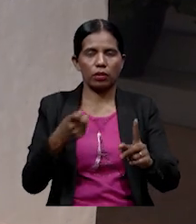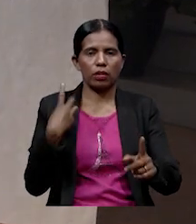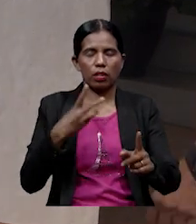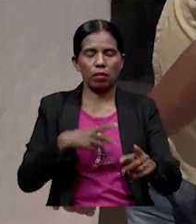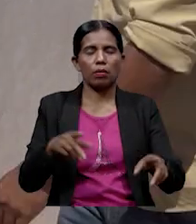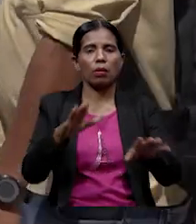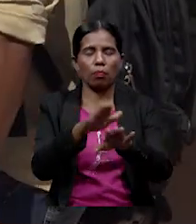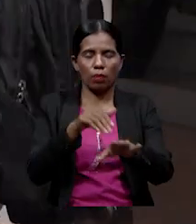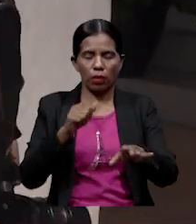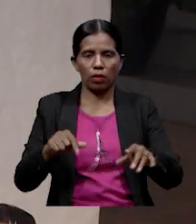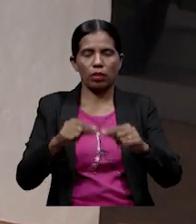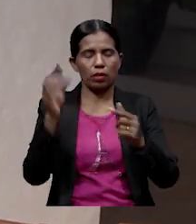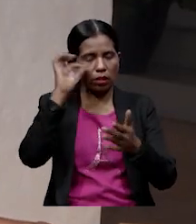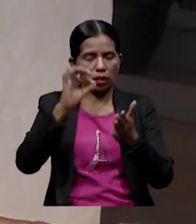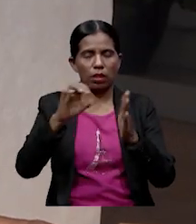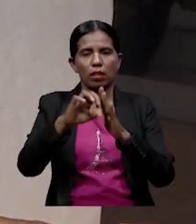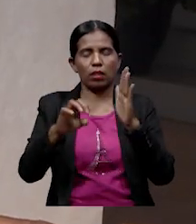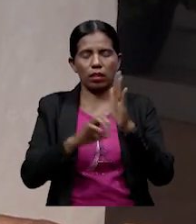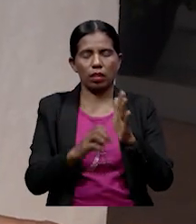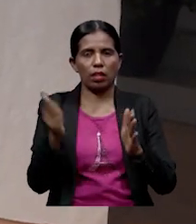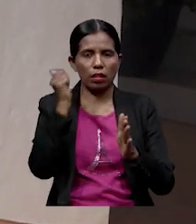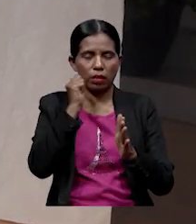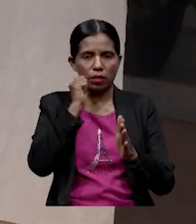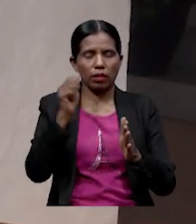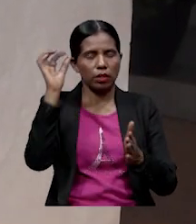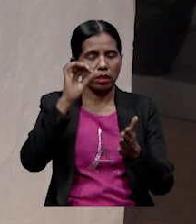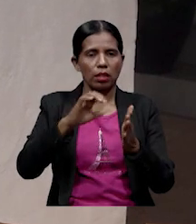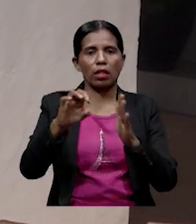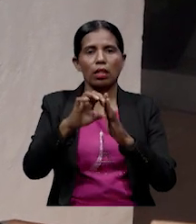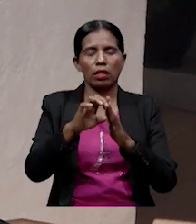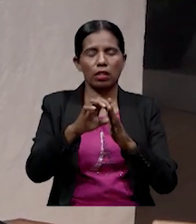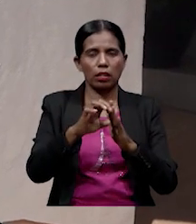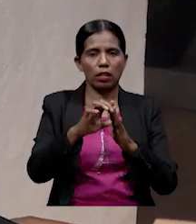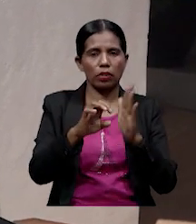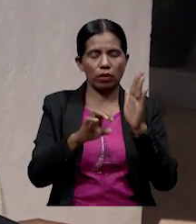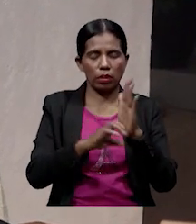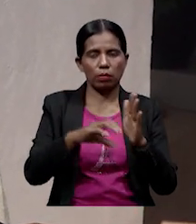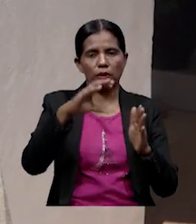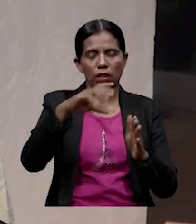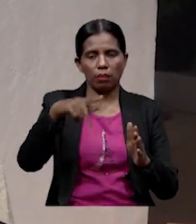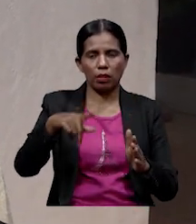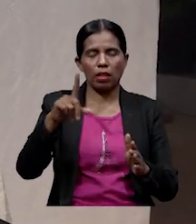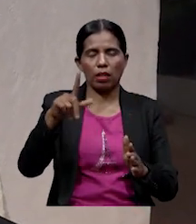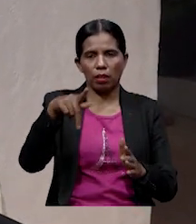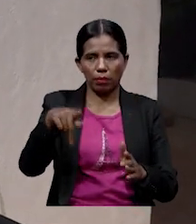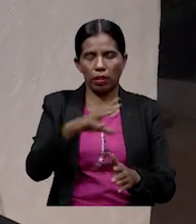HAT, secretário geral ASEAN, secretário executivo CPLP,